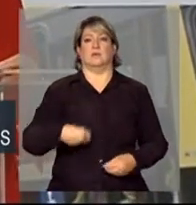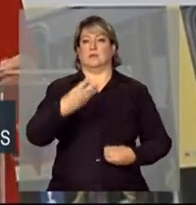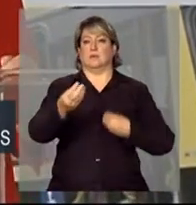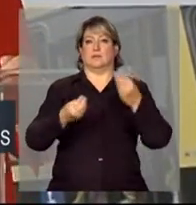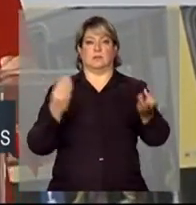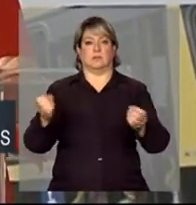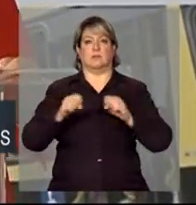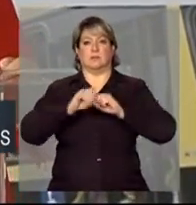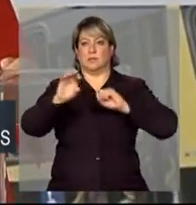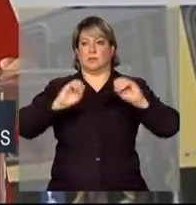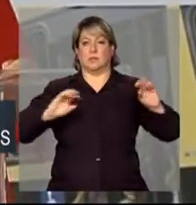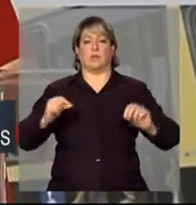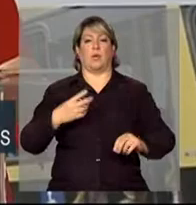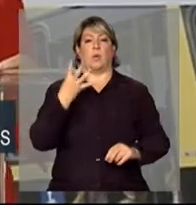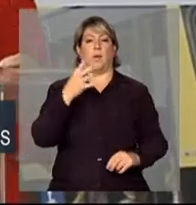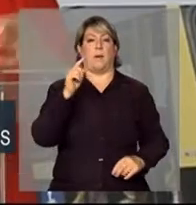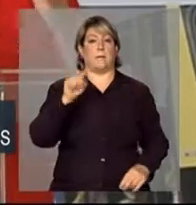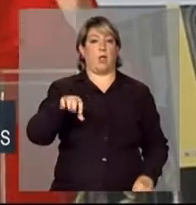fazendo para